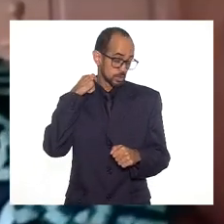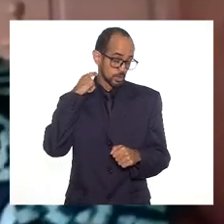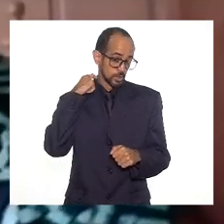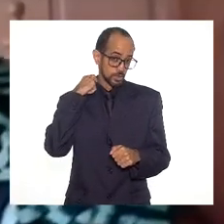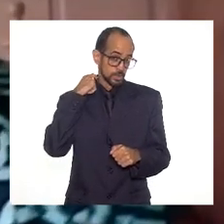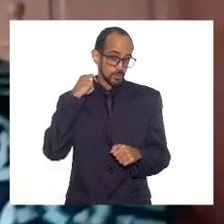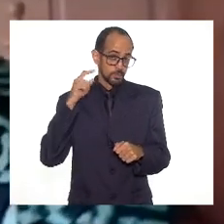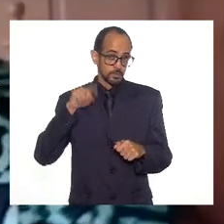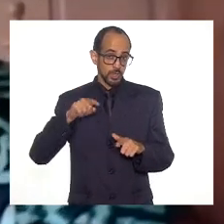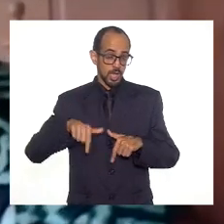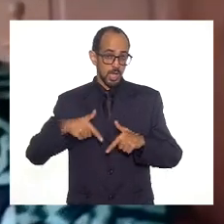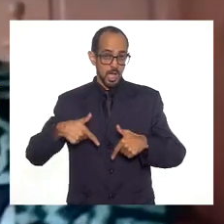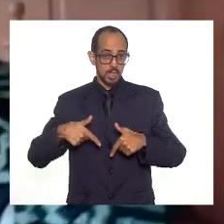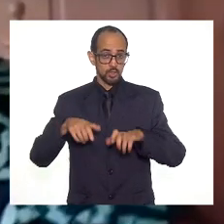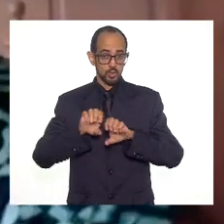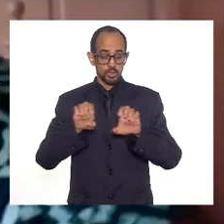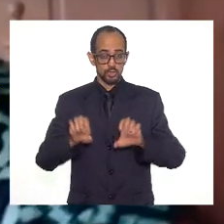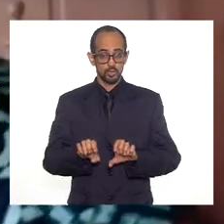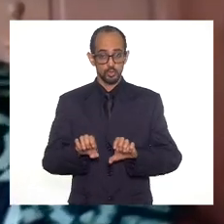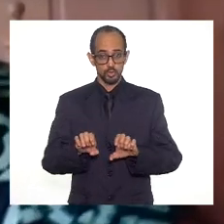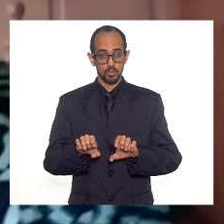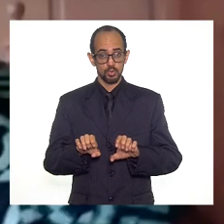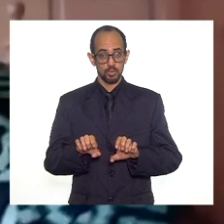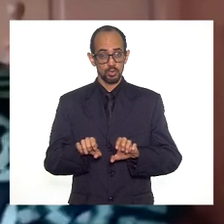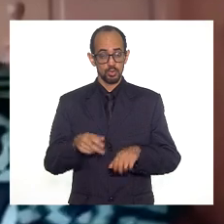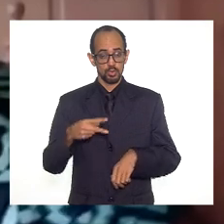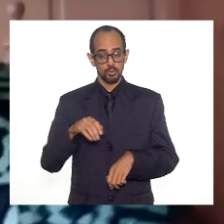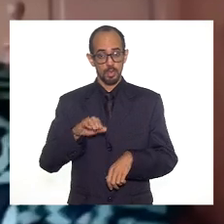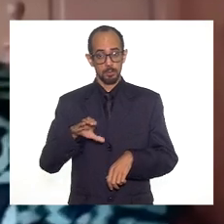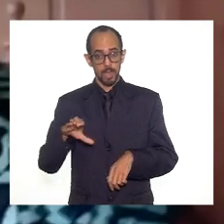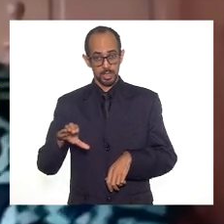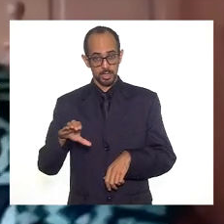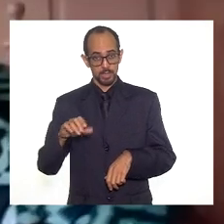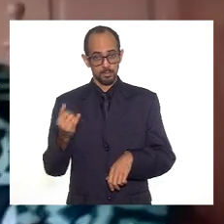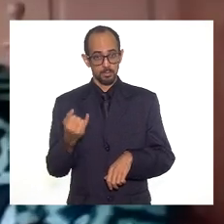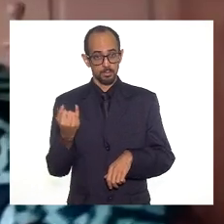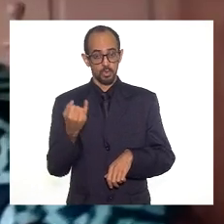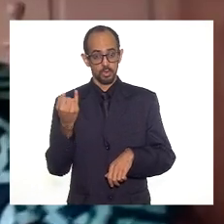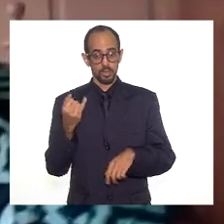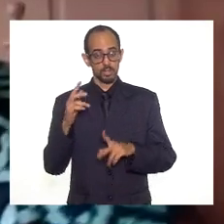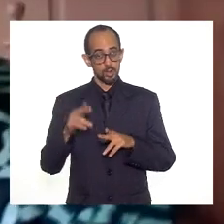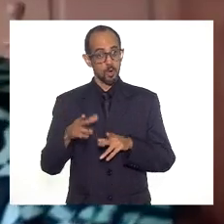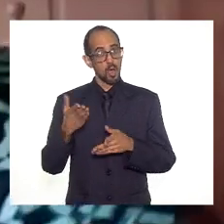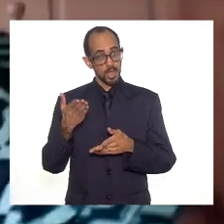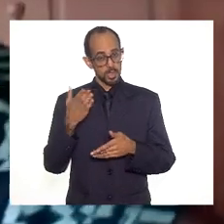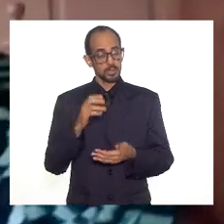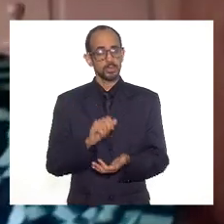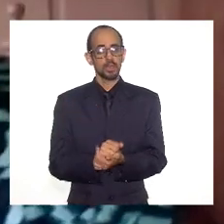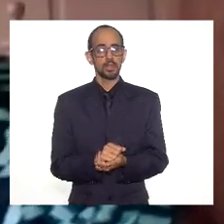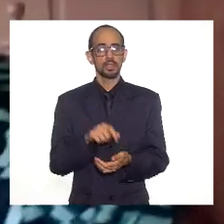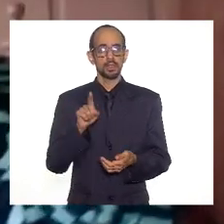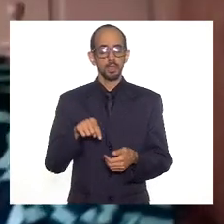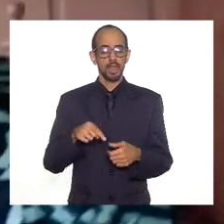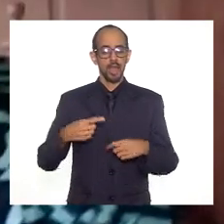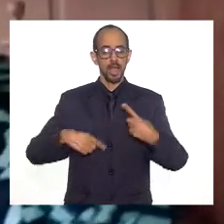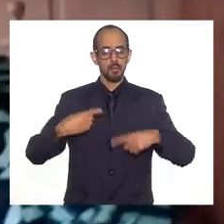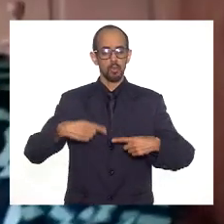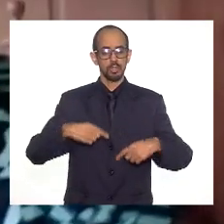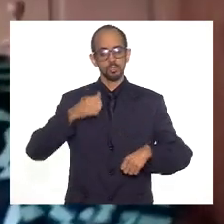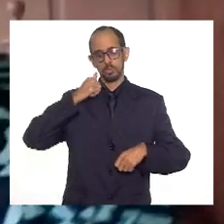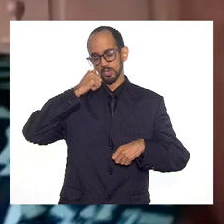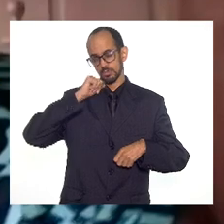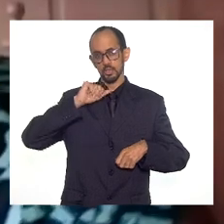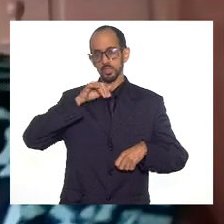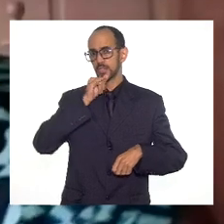de ações estruturais a partir de uma PEC tão importante, tão relevante como essa, é a política para as mulheres,